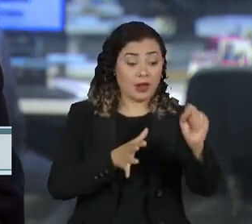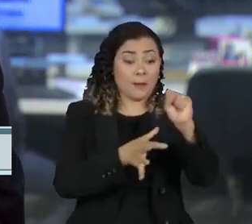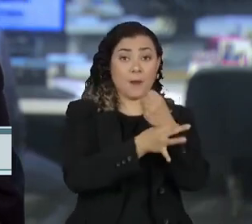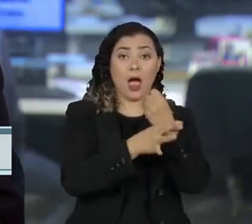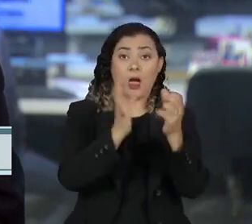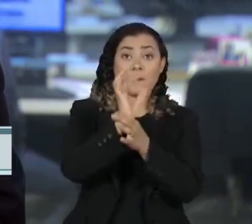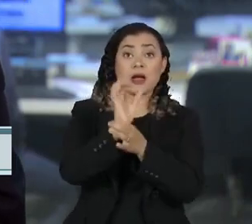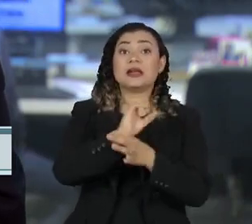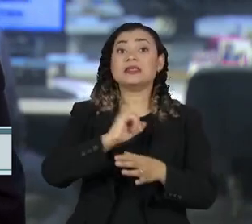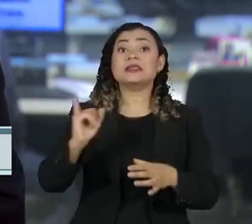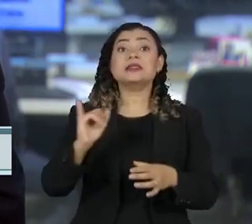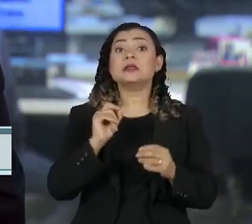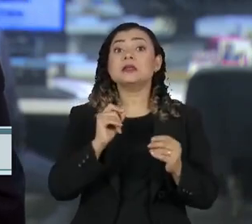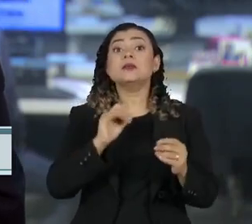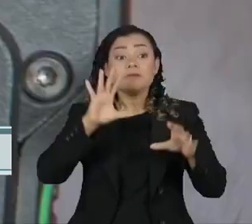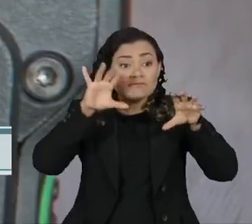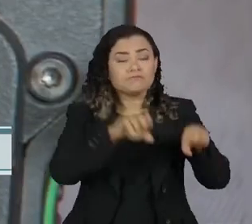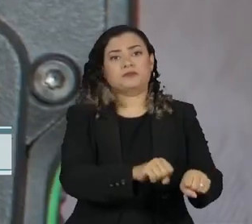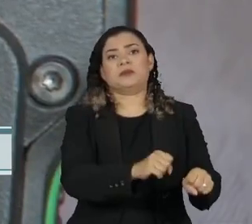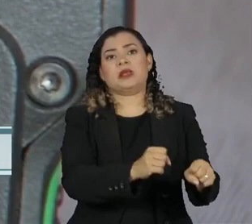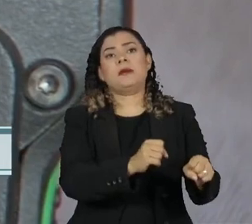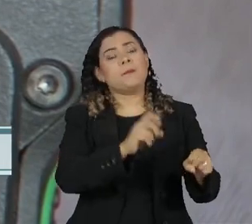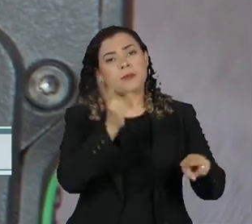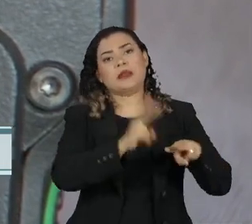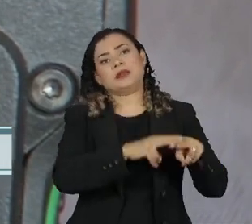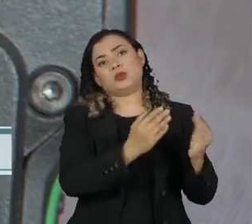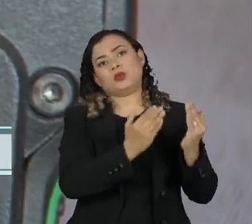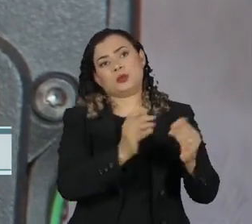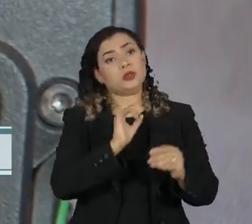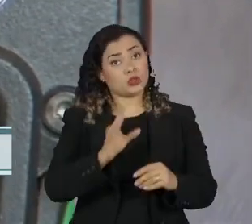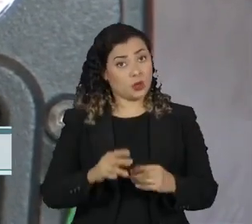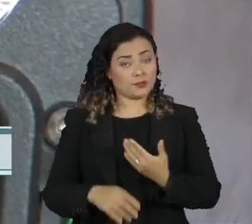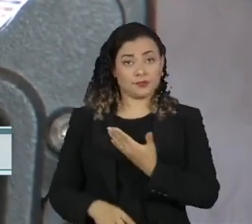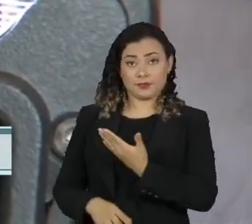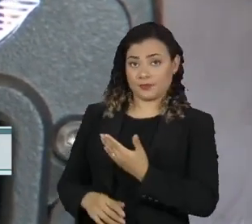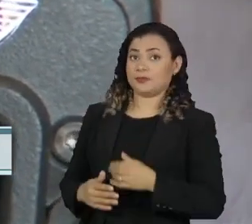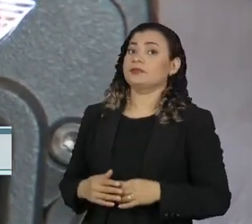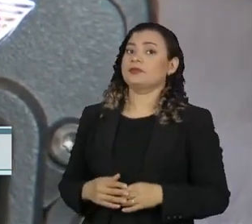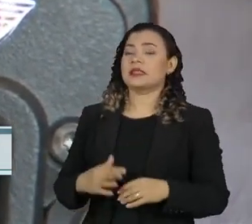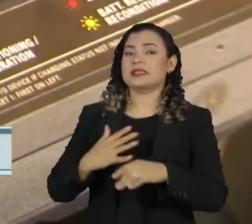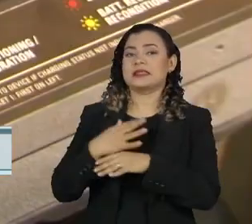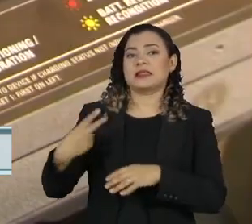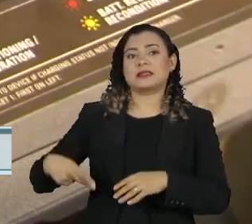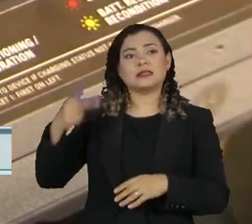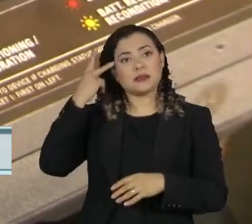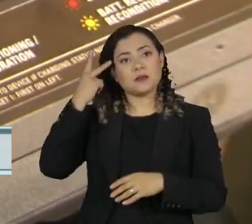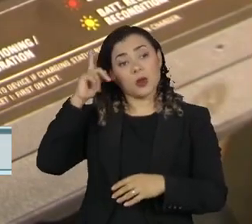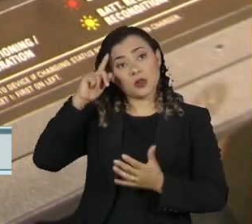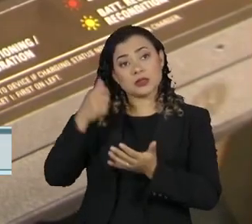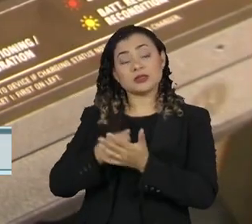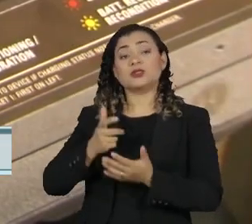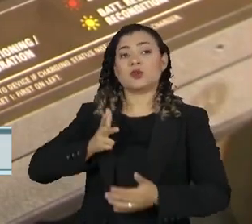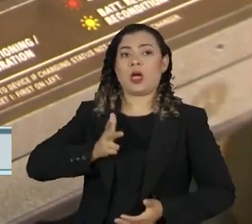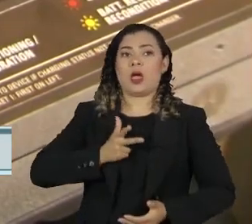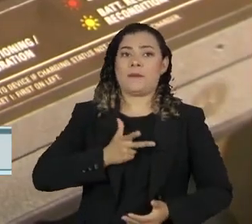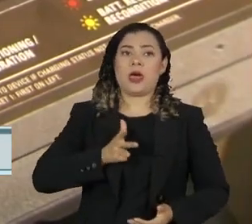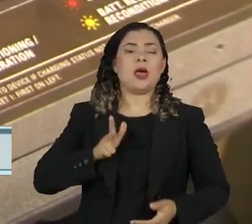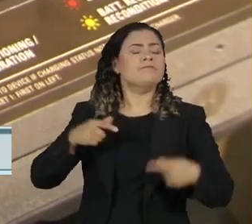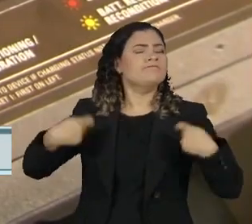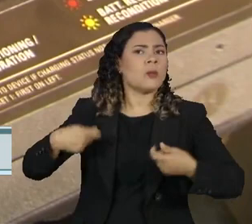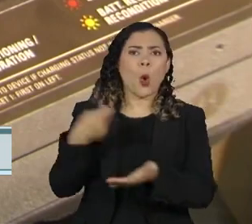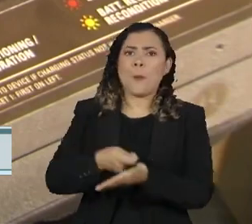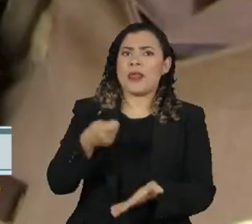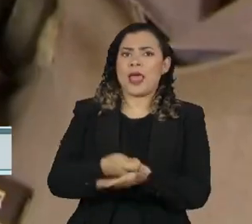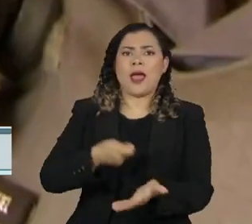sejam usadas na prisão de suspeitos a oitava vara da Fazenda Pública da cidade de São Paulo determinou o uso de câmeras corporais